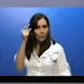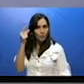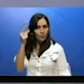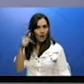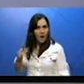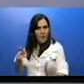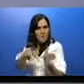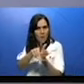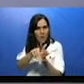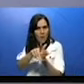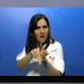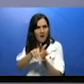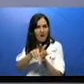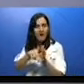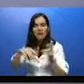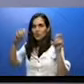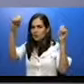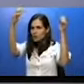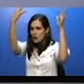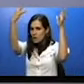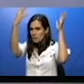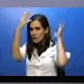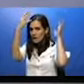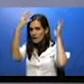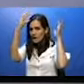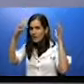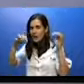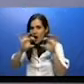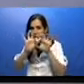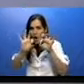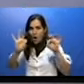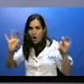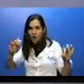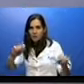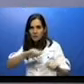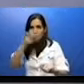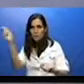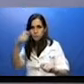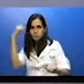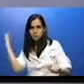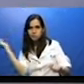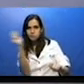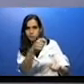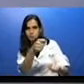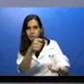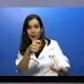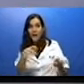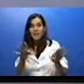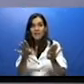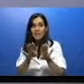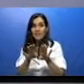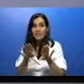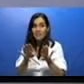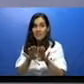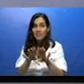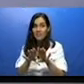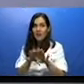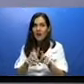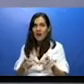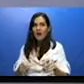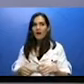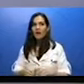a bota e acorda nós temos aqui a história também mas hoje nós vamos trabalhar especificamente